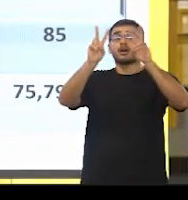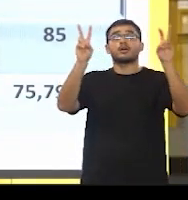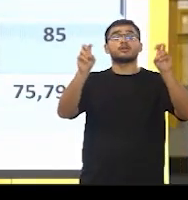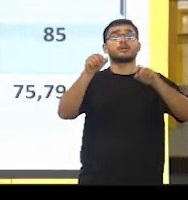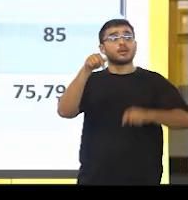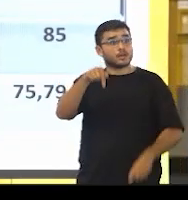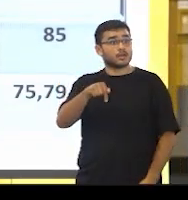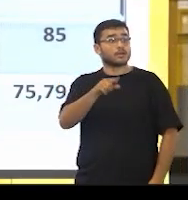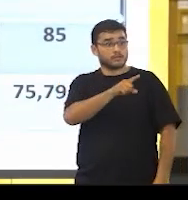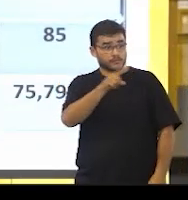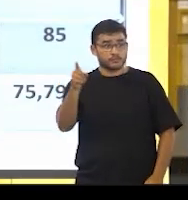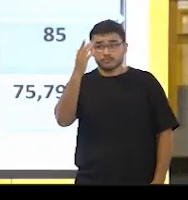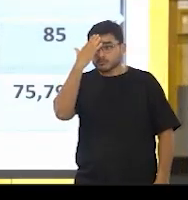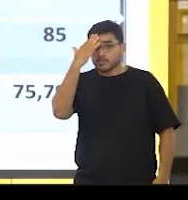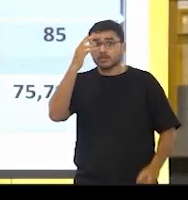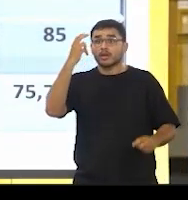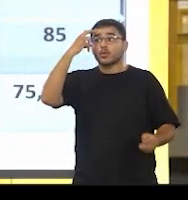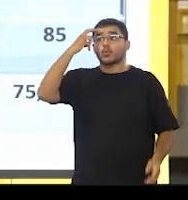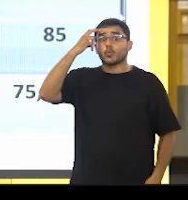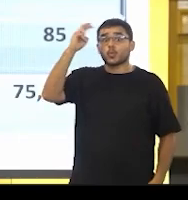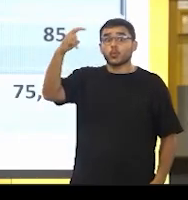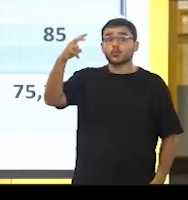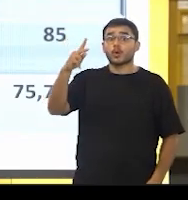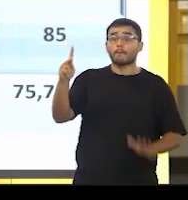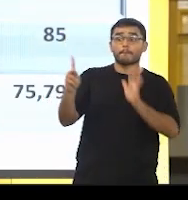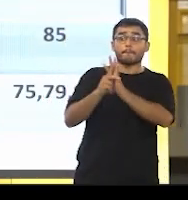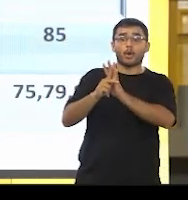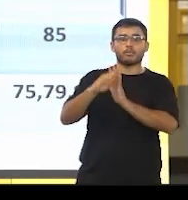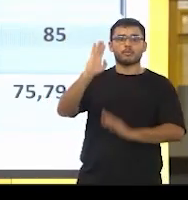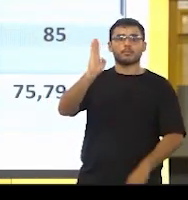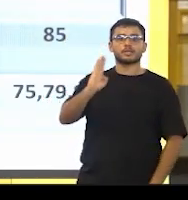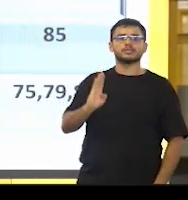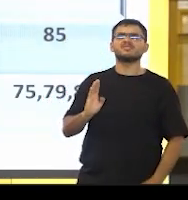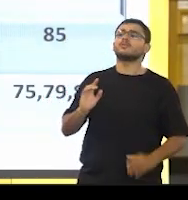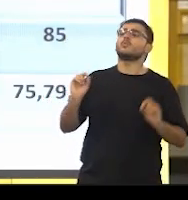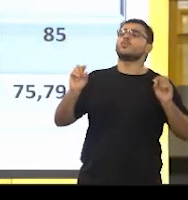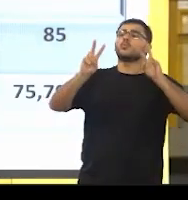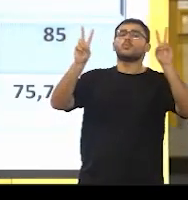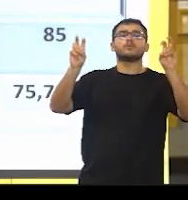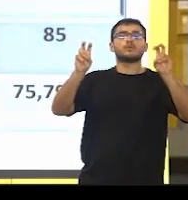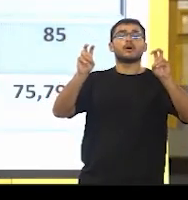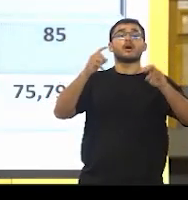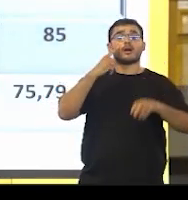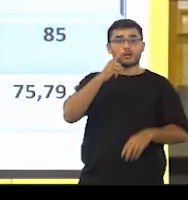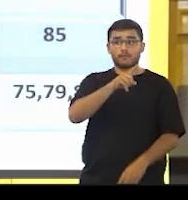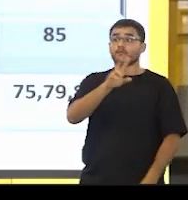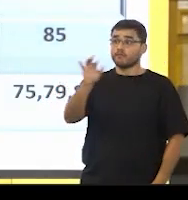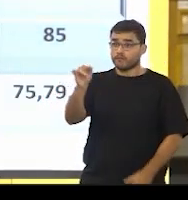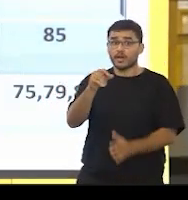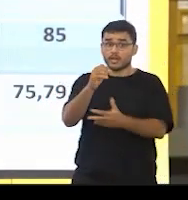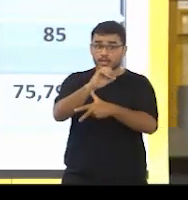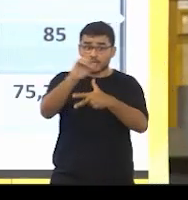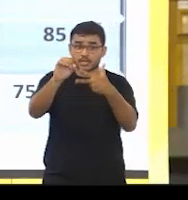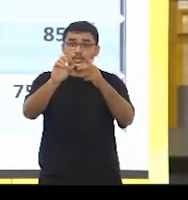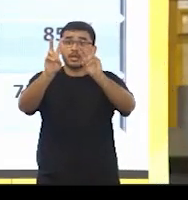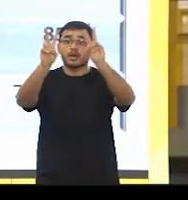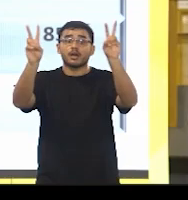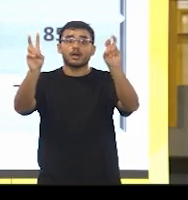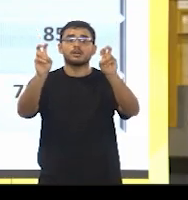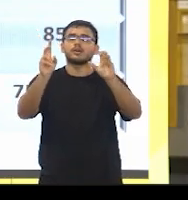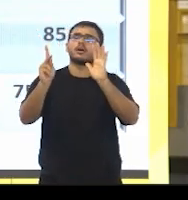Enem? Pode marcar aí, assinar lá a data de hoje, que eu garanto a vocês que vai ter uma questão sobre patrimônio cultural e